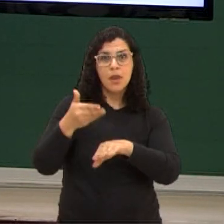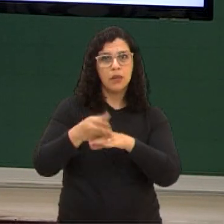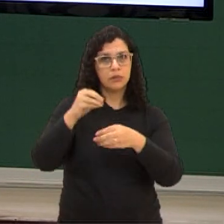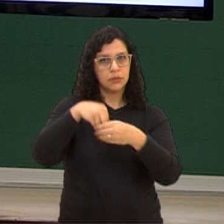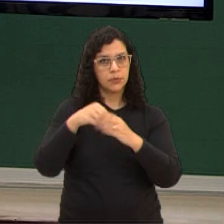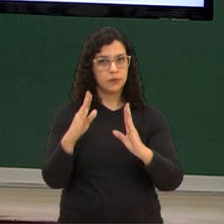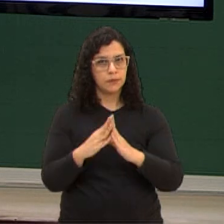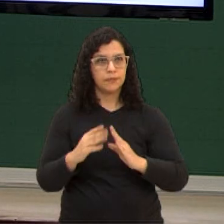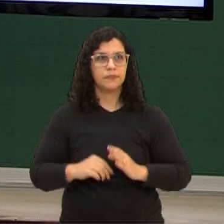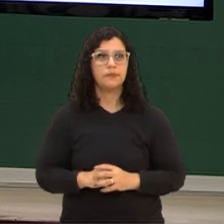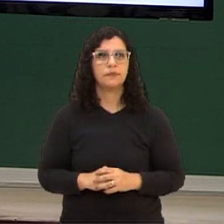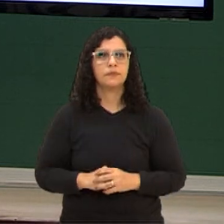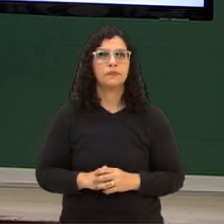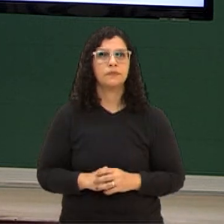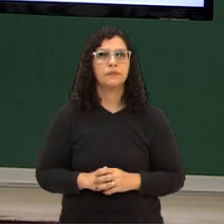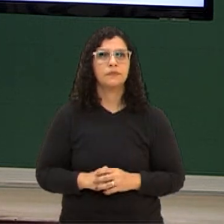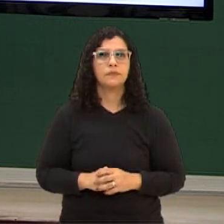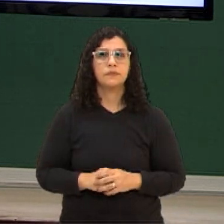praticar.